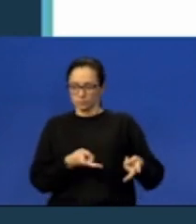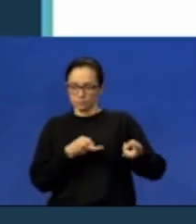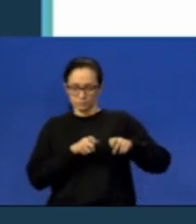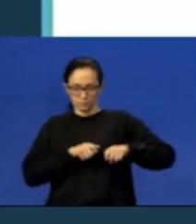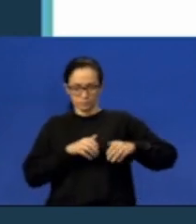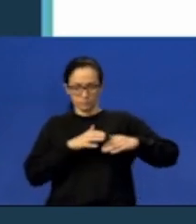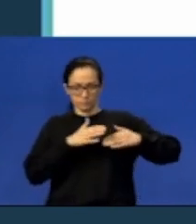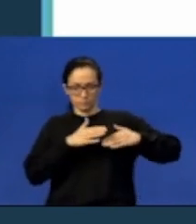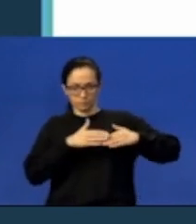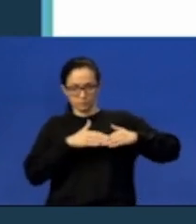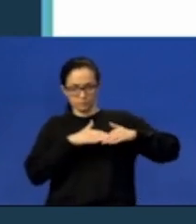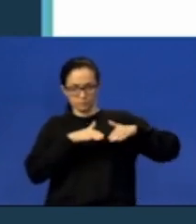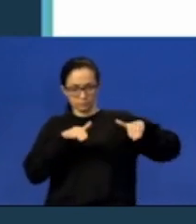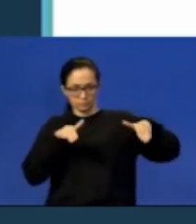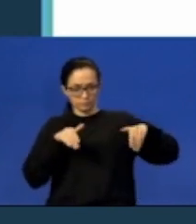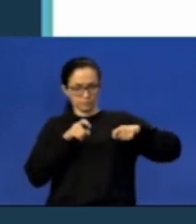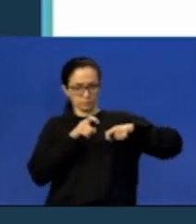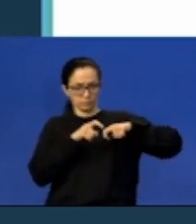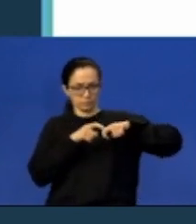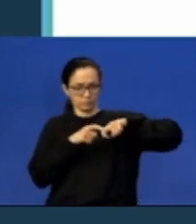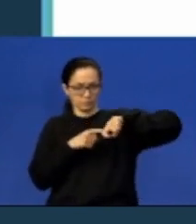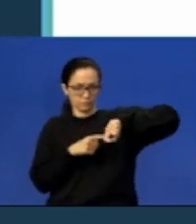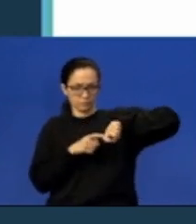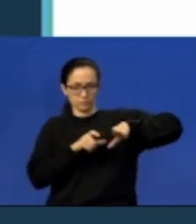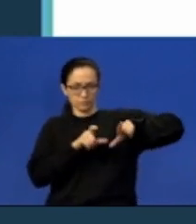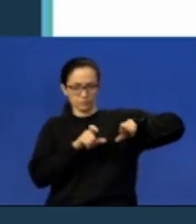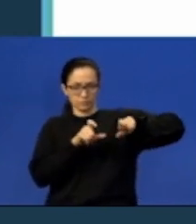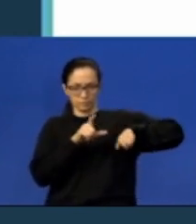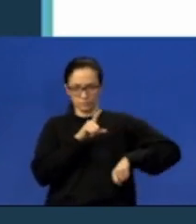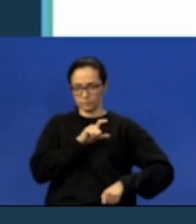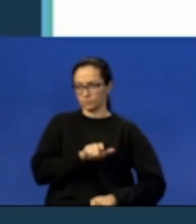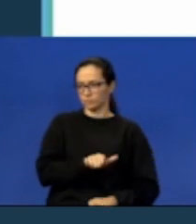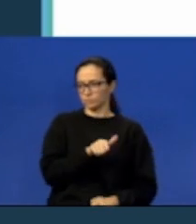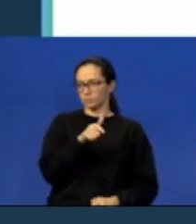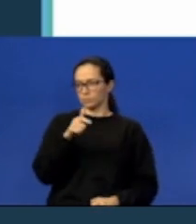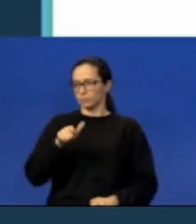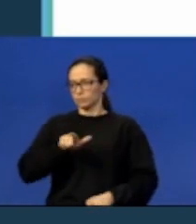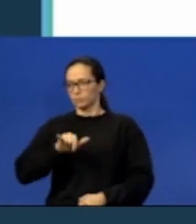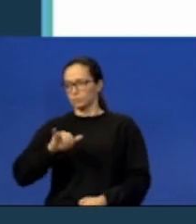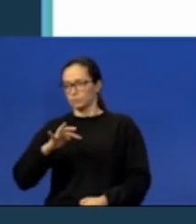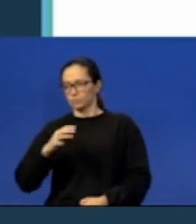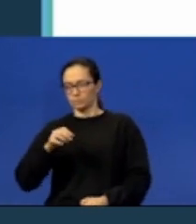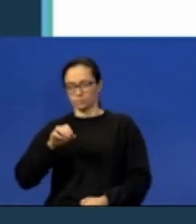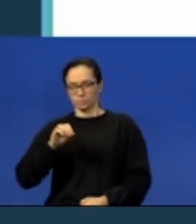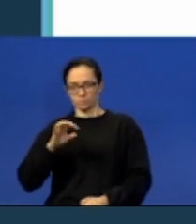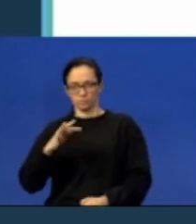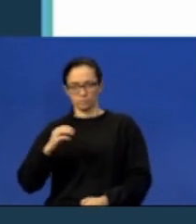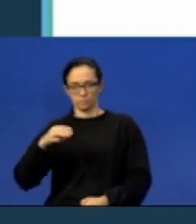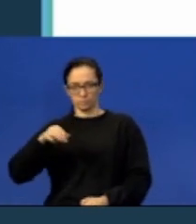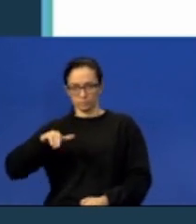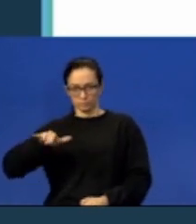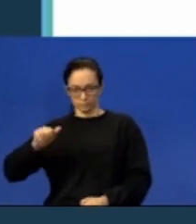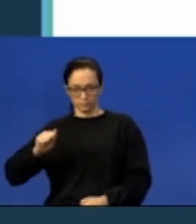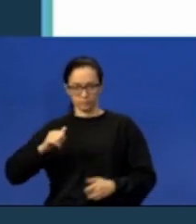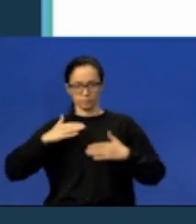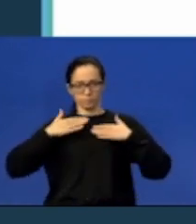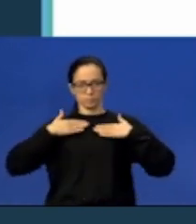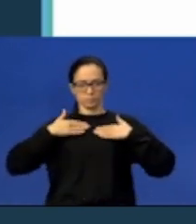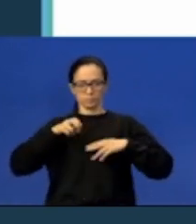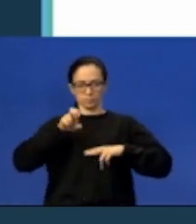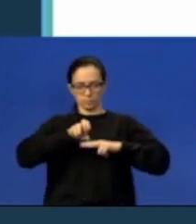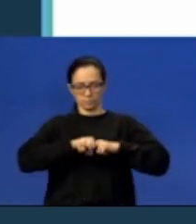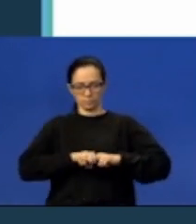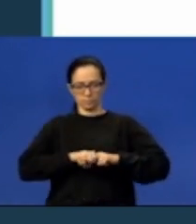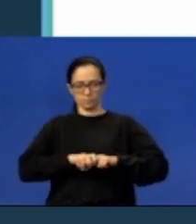de quadril e uma flexão de joelhos. A última posição é a posição de litotomia, que é uma posição em que o indivíduo está em decúbito dorsal,